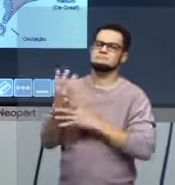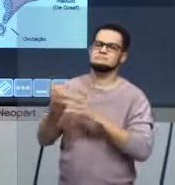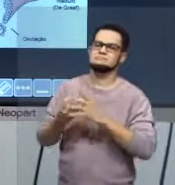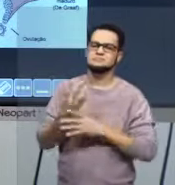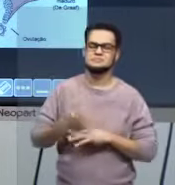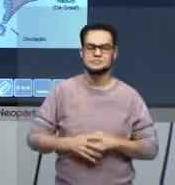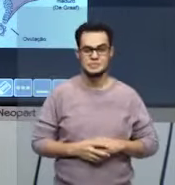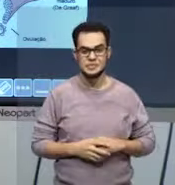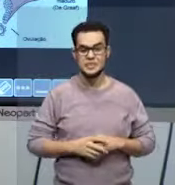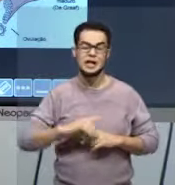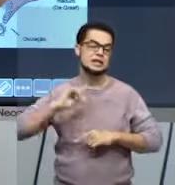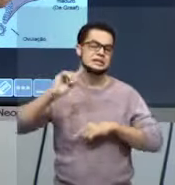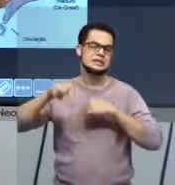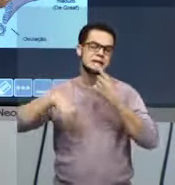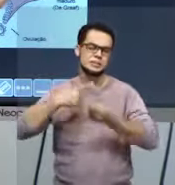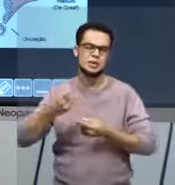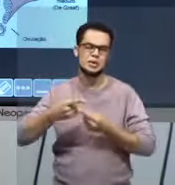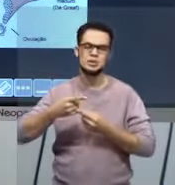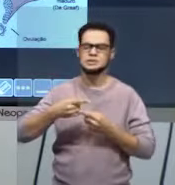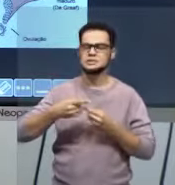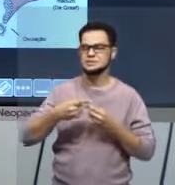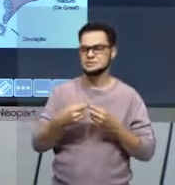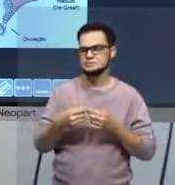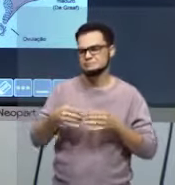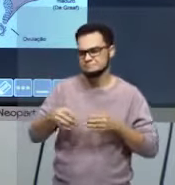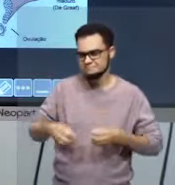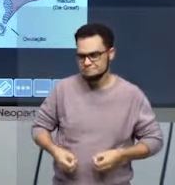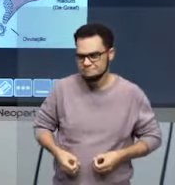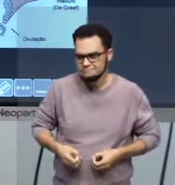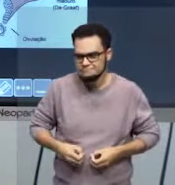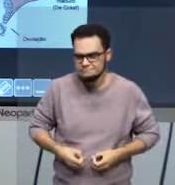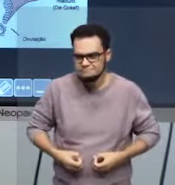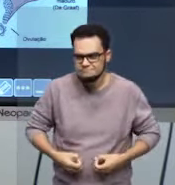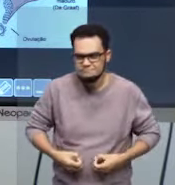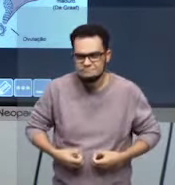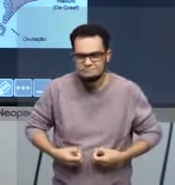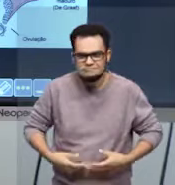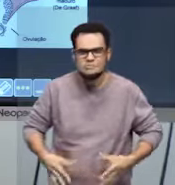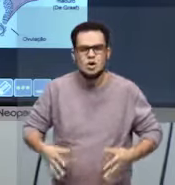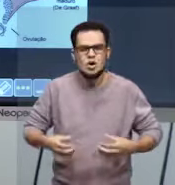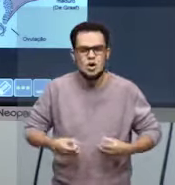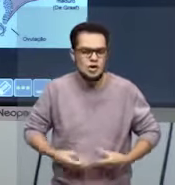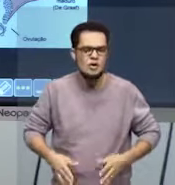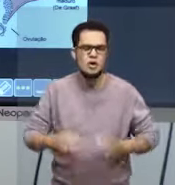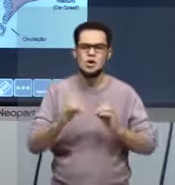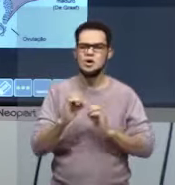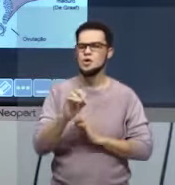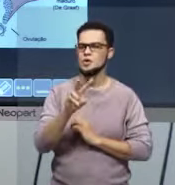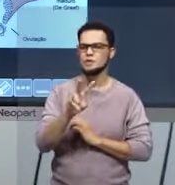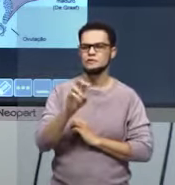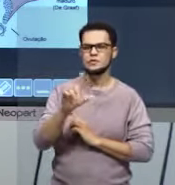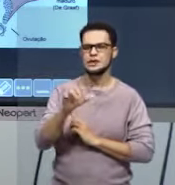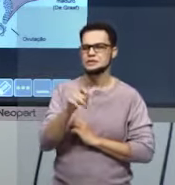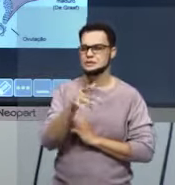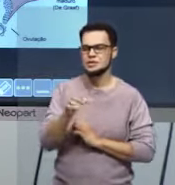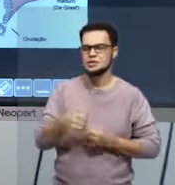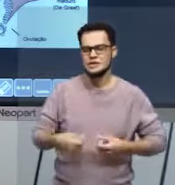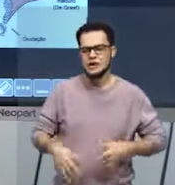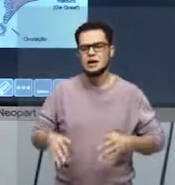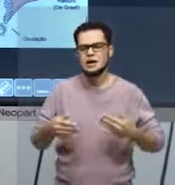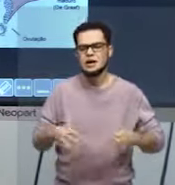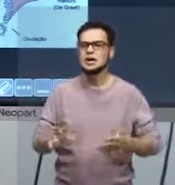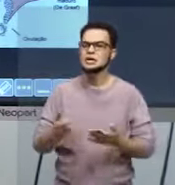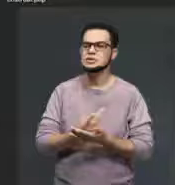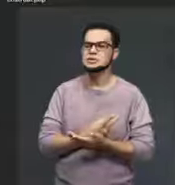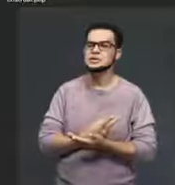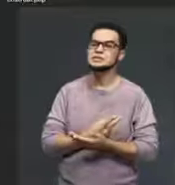Depois da ovulação, esse folículo ele vai regredir e vai virar corpo lúteo ou